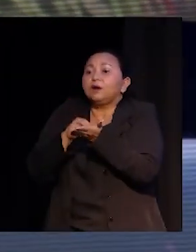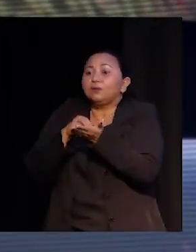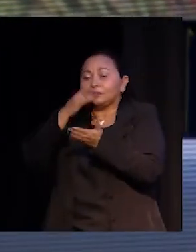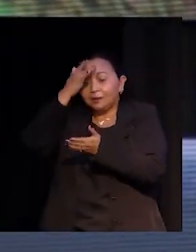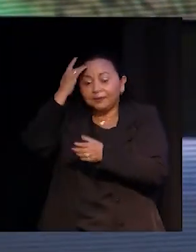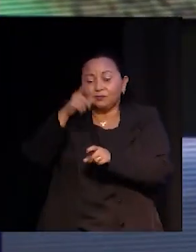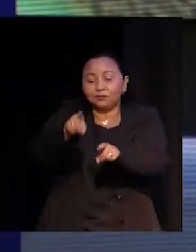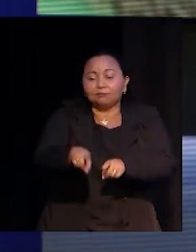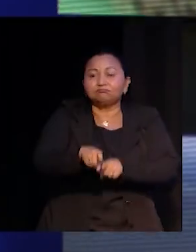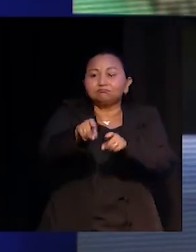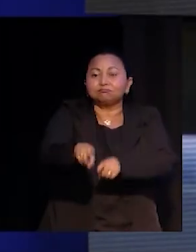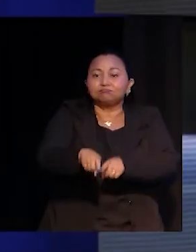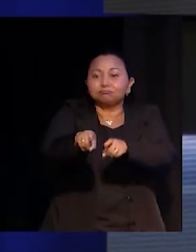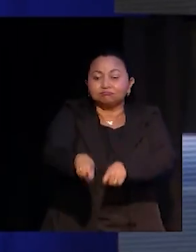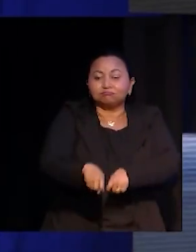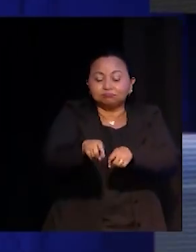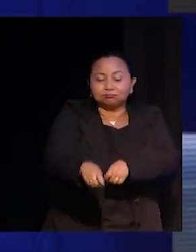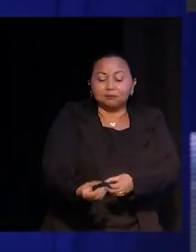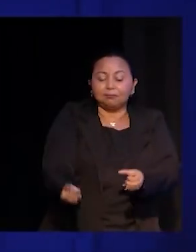produtores rurais.